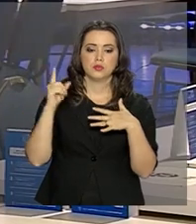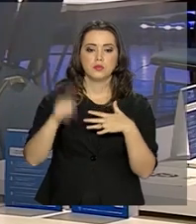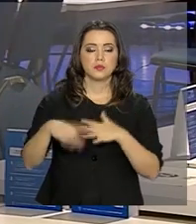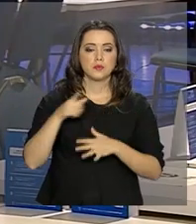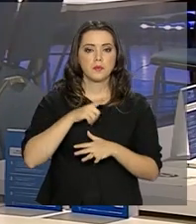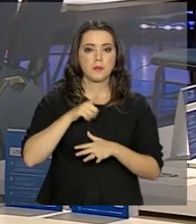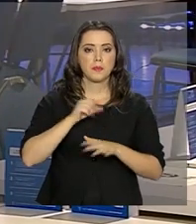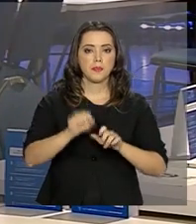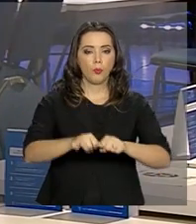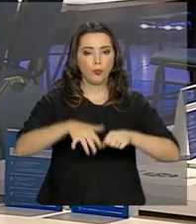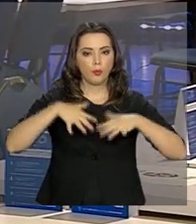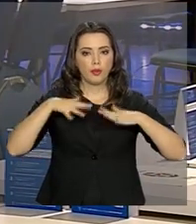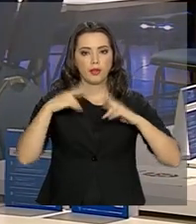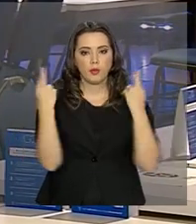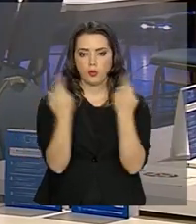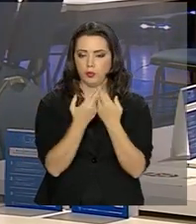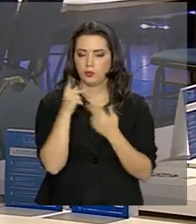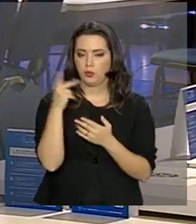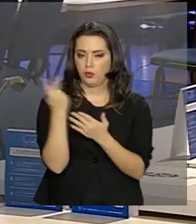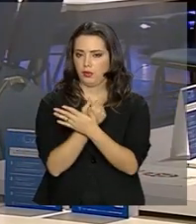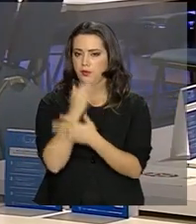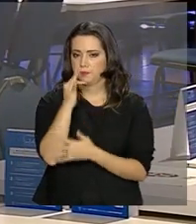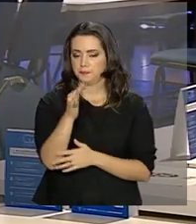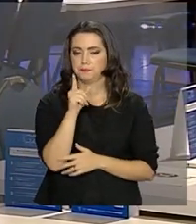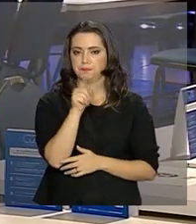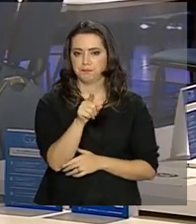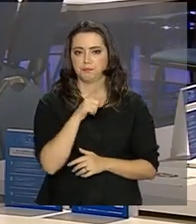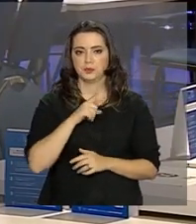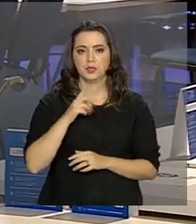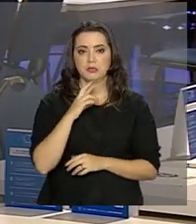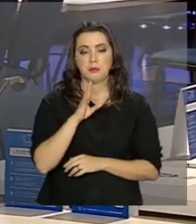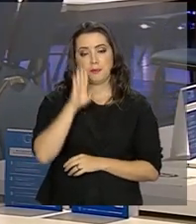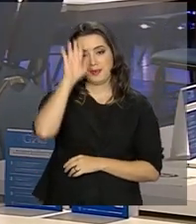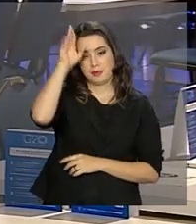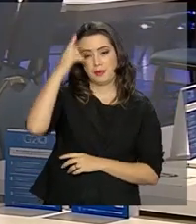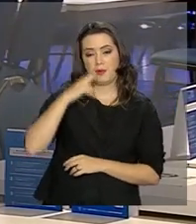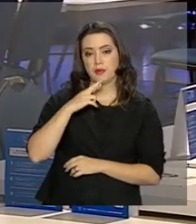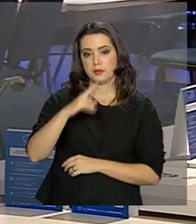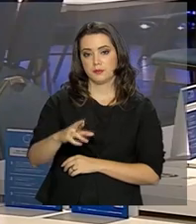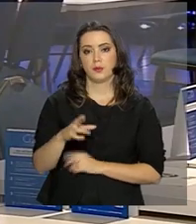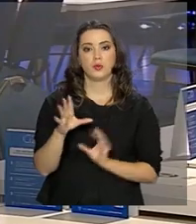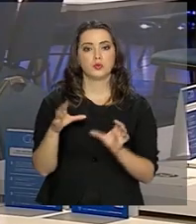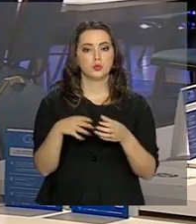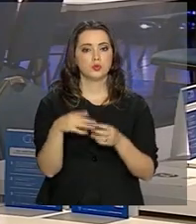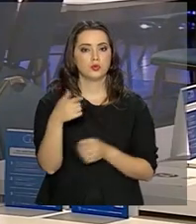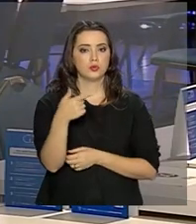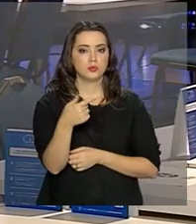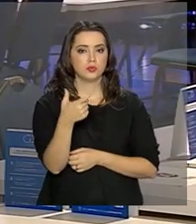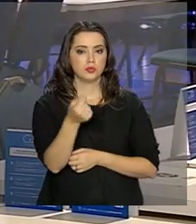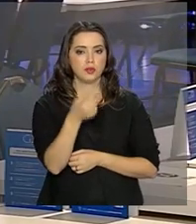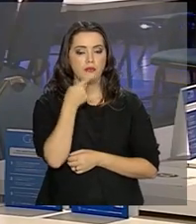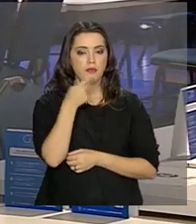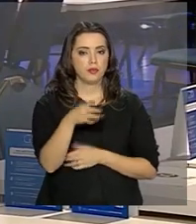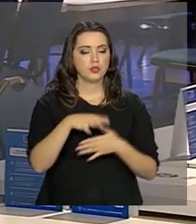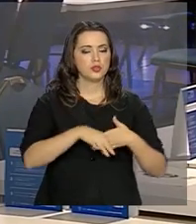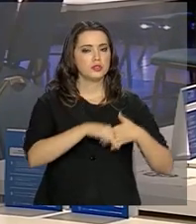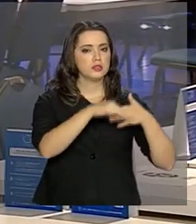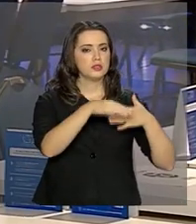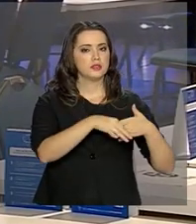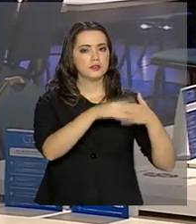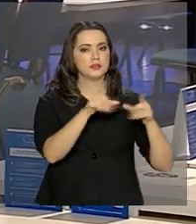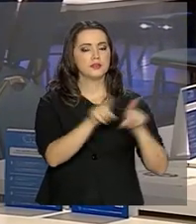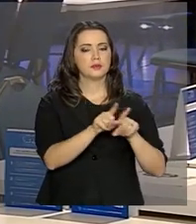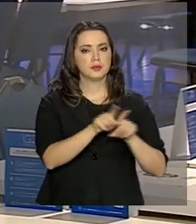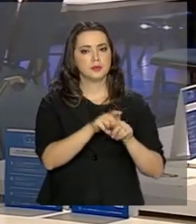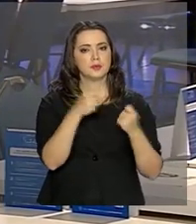E, Alessandra, um dos principais resultados aí da cúpula do G20, que é a declaração declaração de líderes também